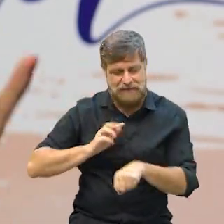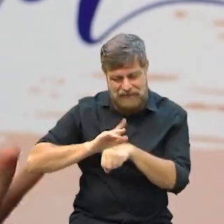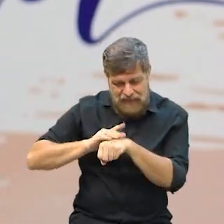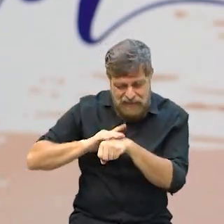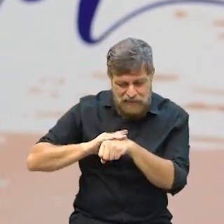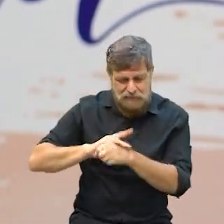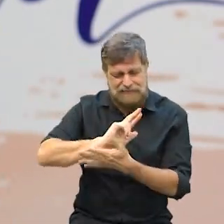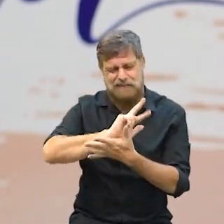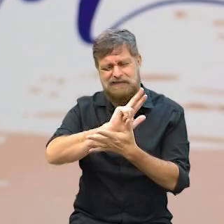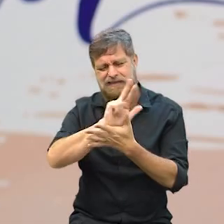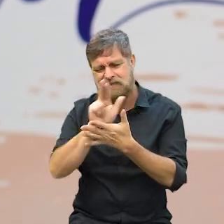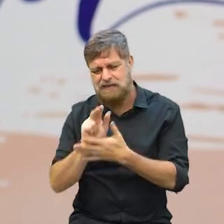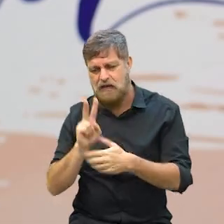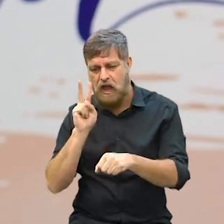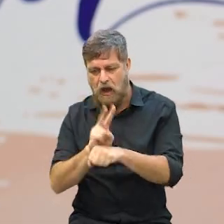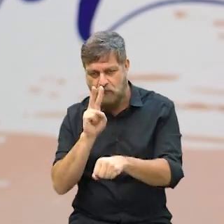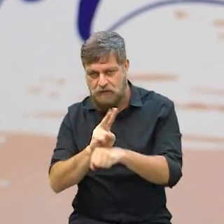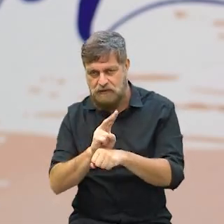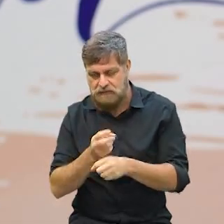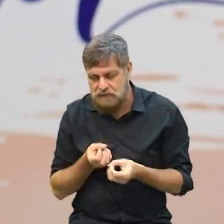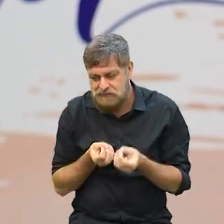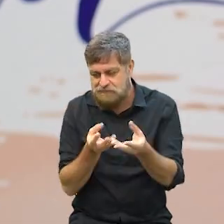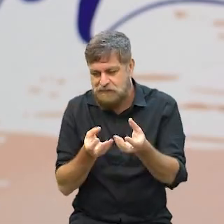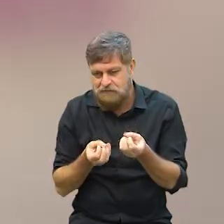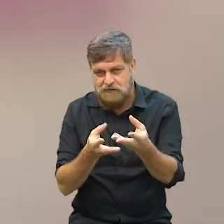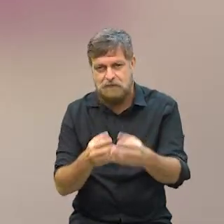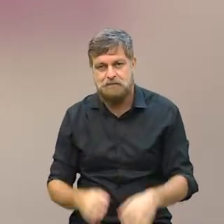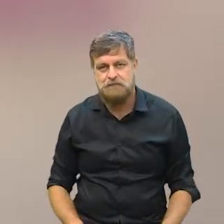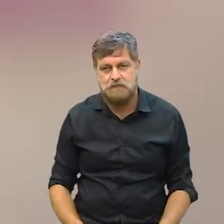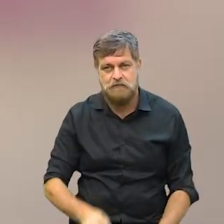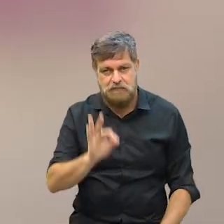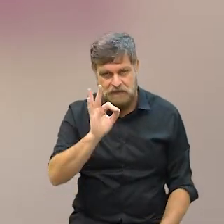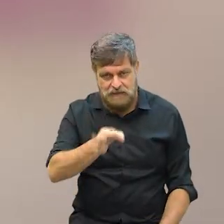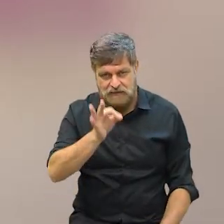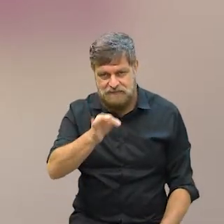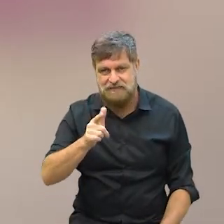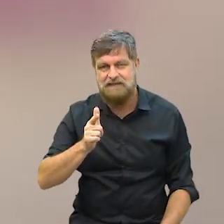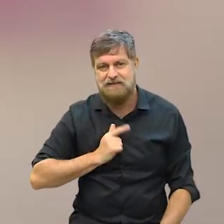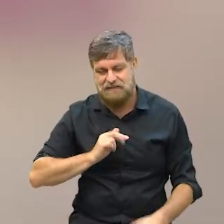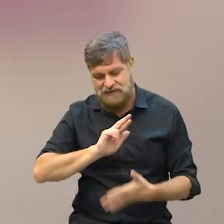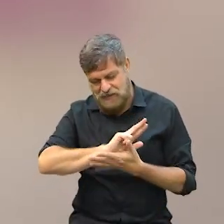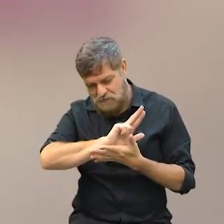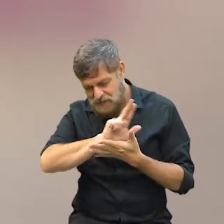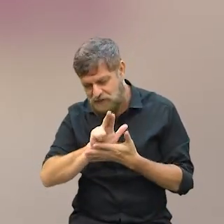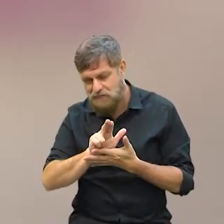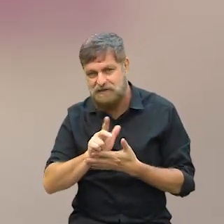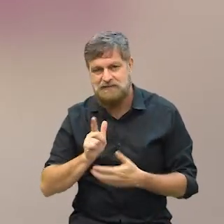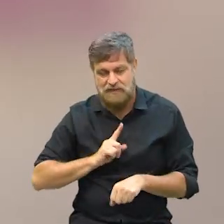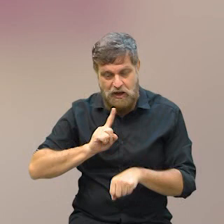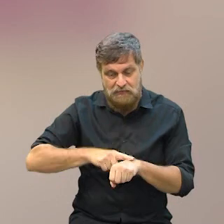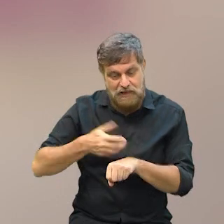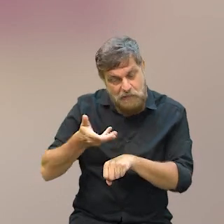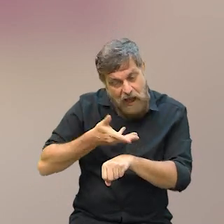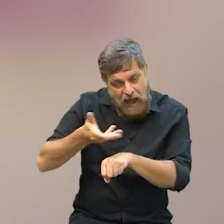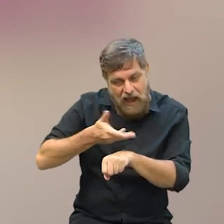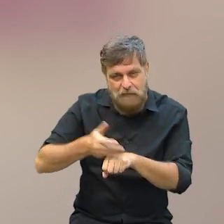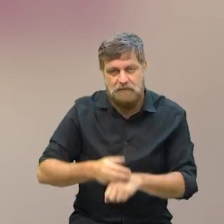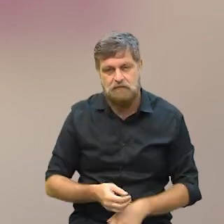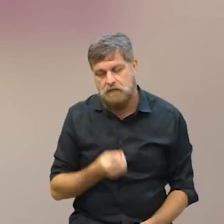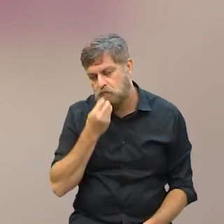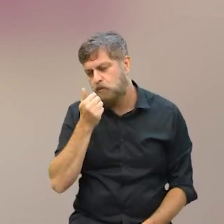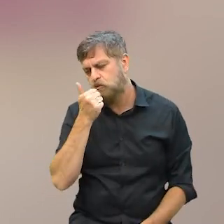doença sobre os olhos, muitos cuidados para a gente falar. Com certeza, tem muita coisa, o tempo fica curto.